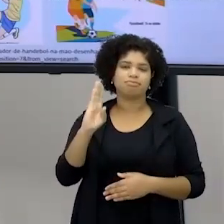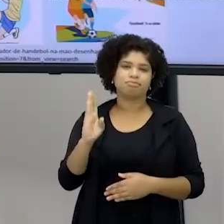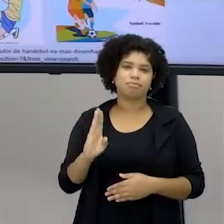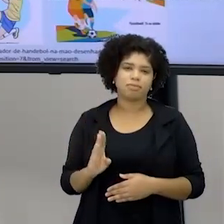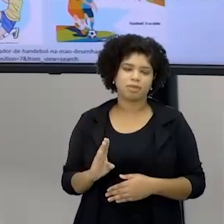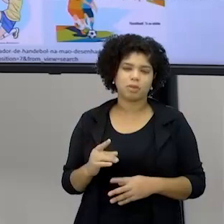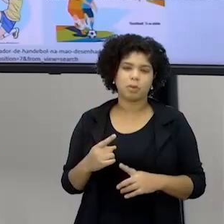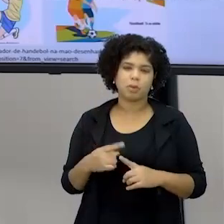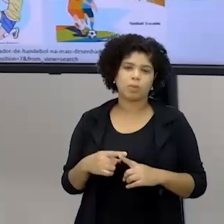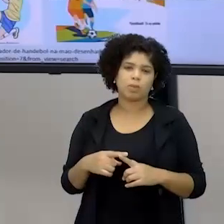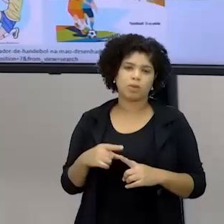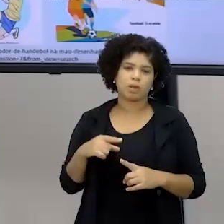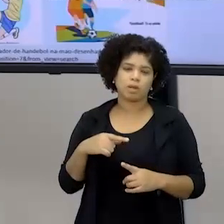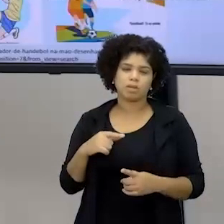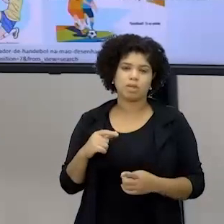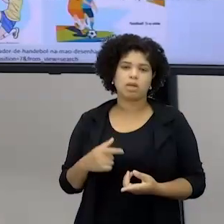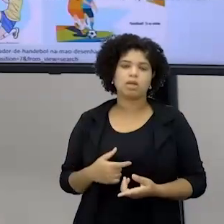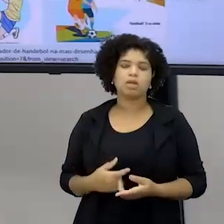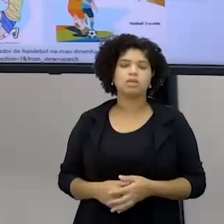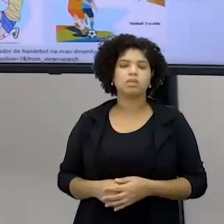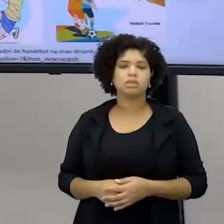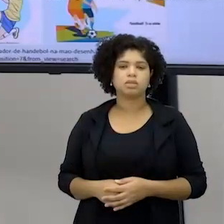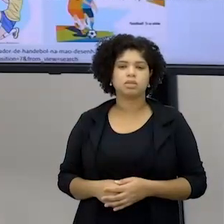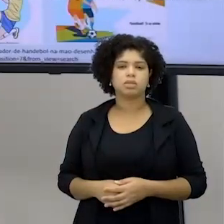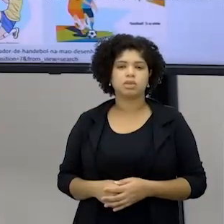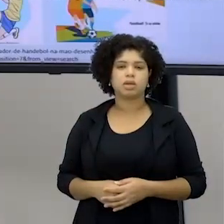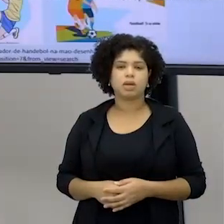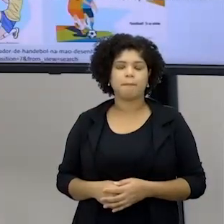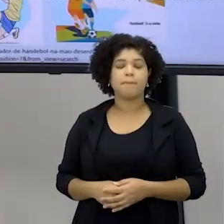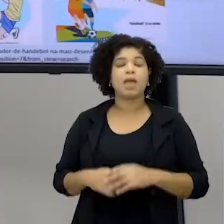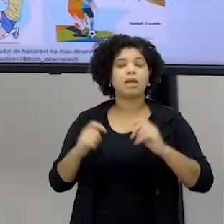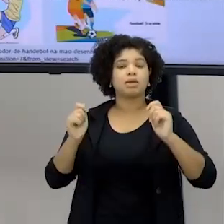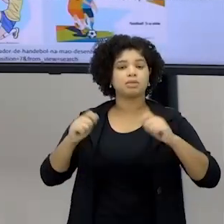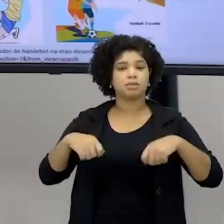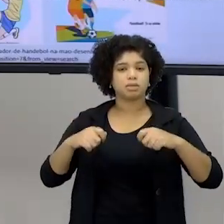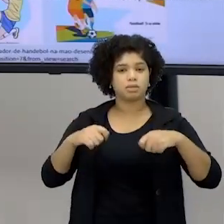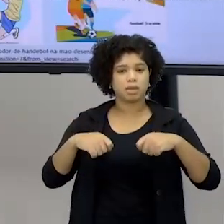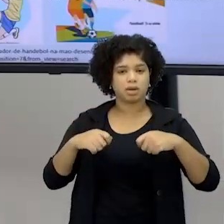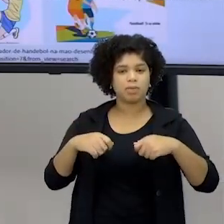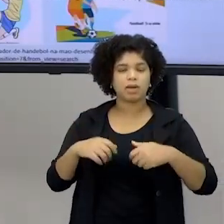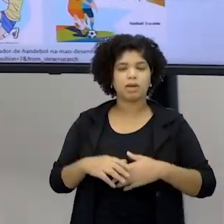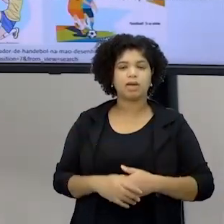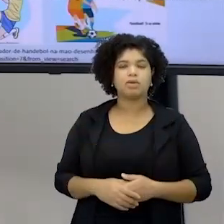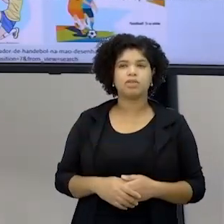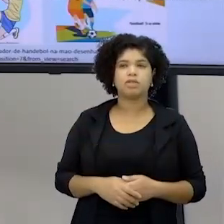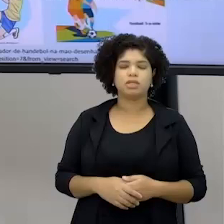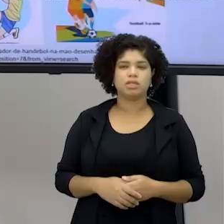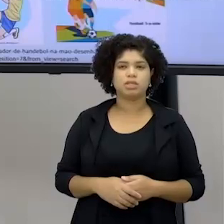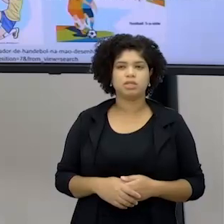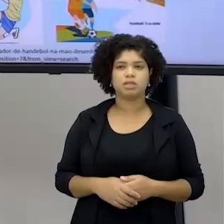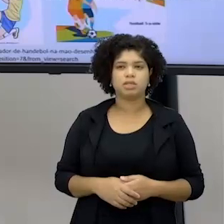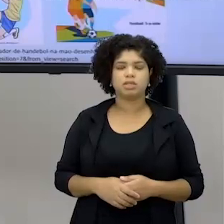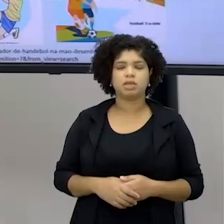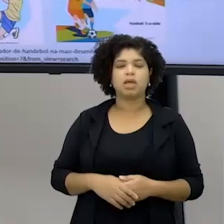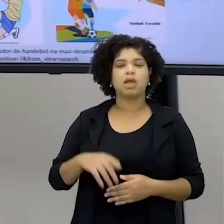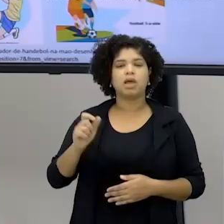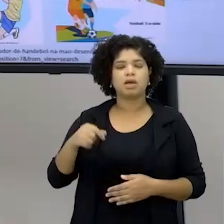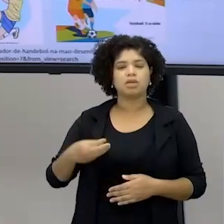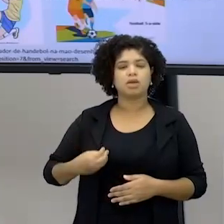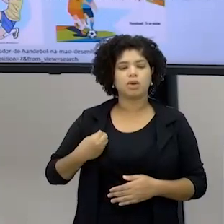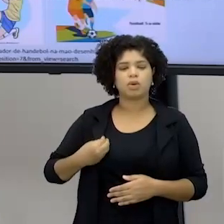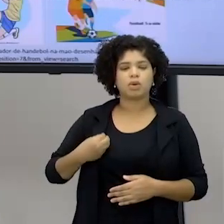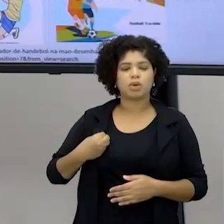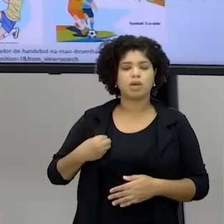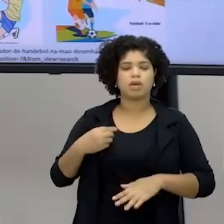grande, então nós temos a possibilidade do surf, ele está muito presente aqui no